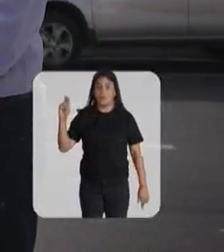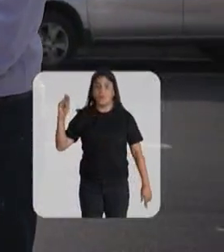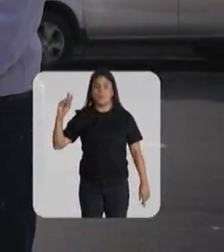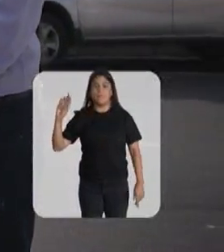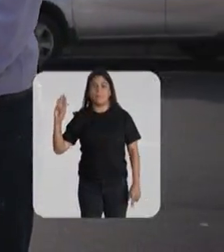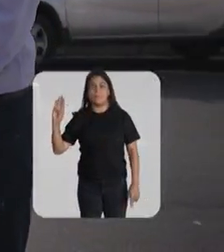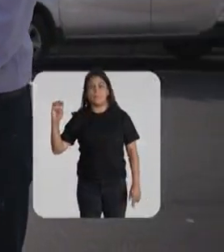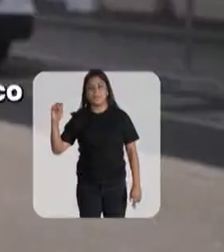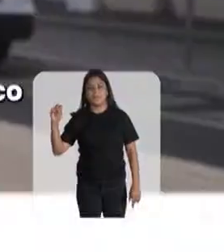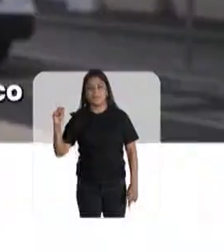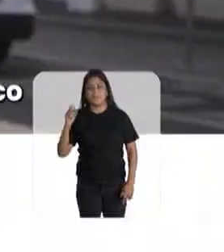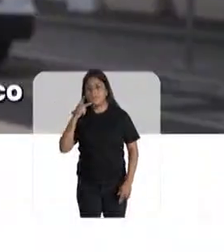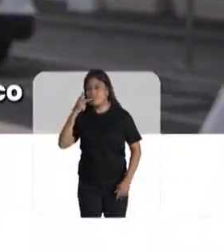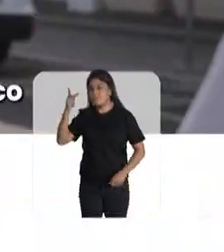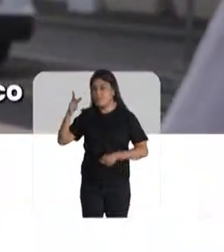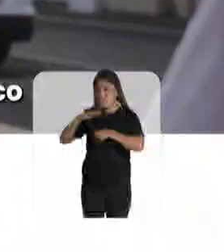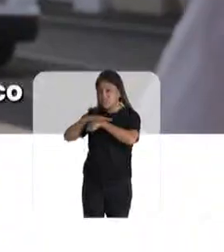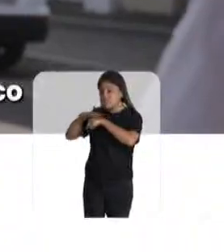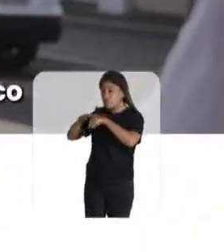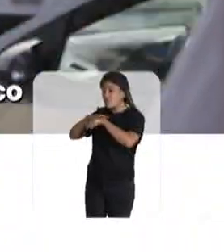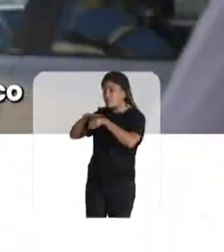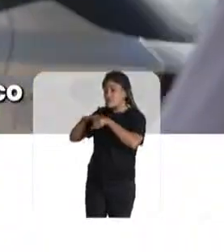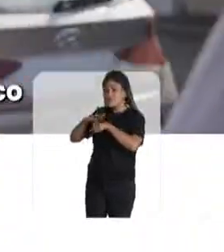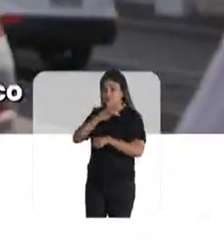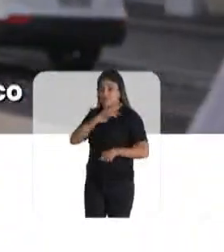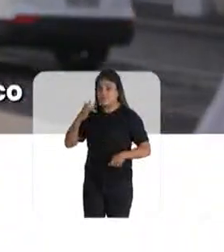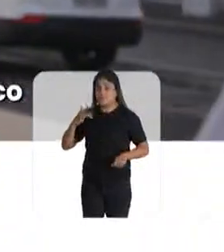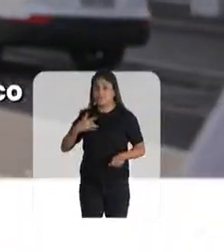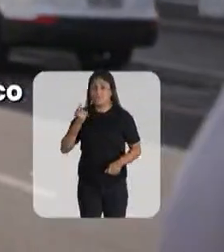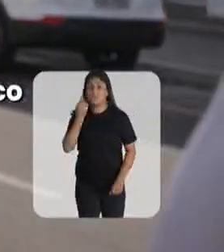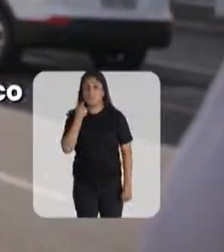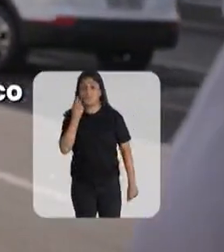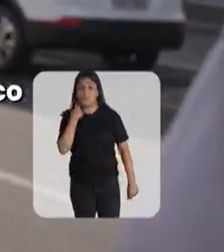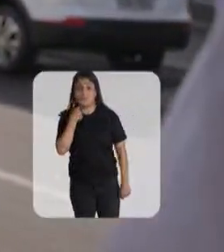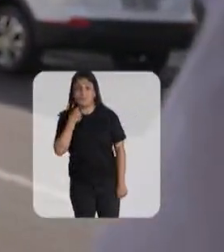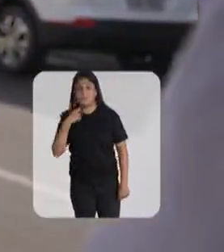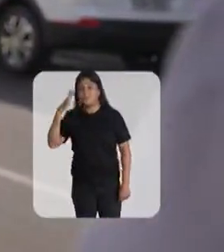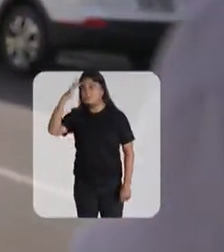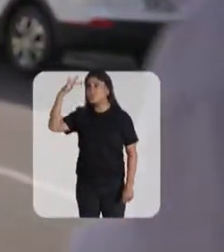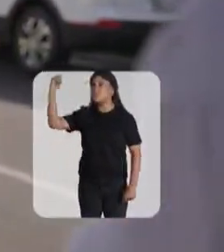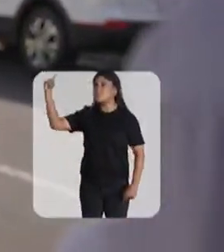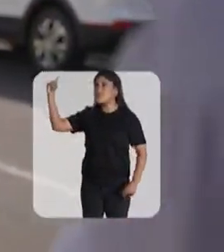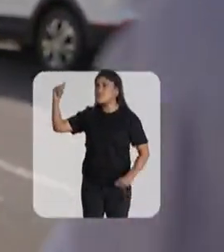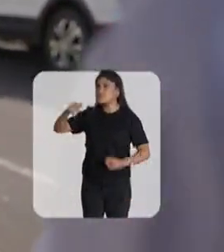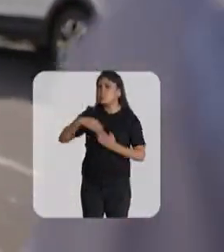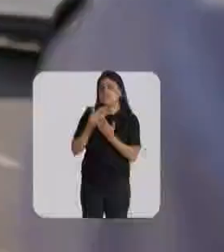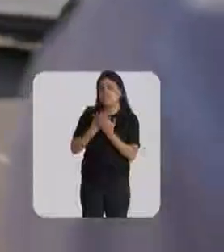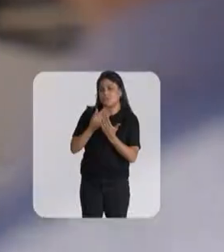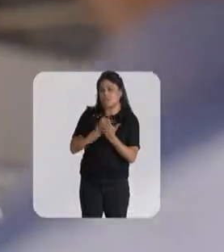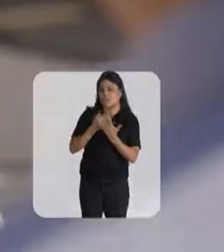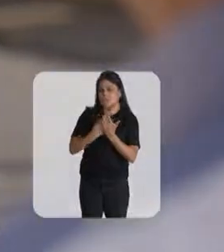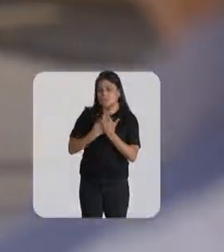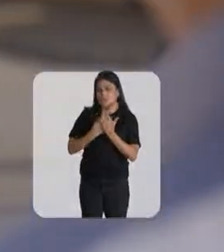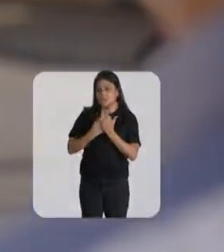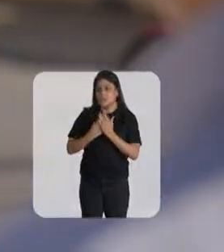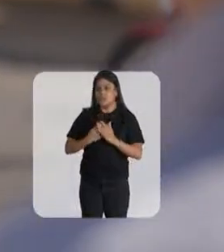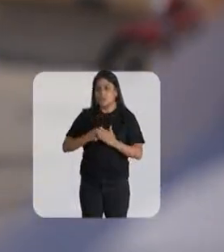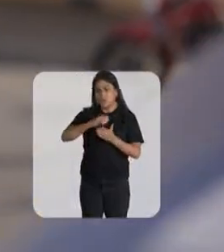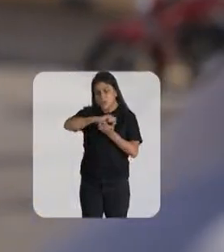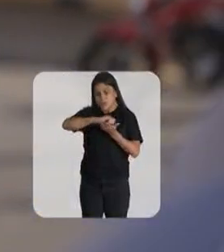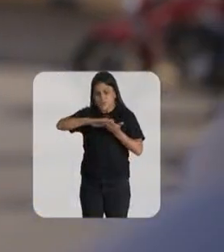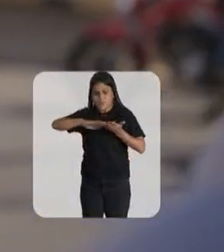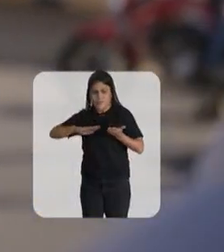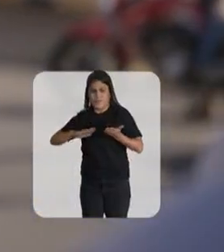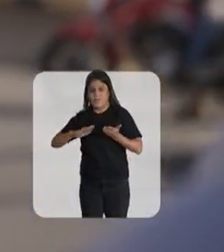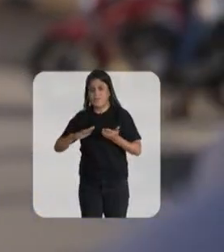básica de Araçatuba você sabe que o Data Folha avaliou mais de 5.000 municípios no país fazendo um rank